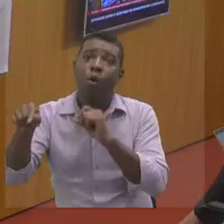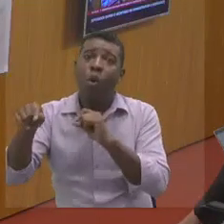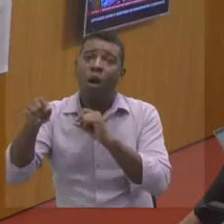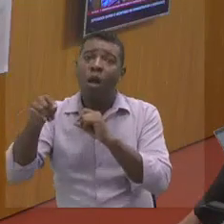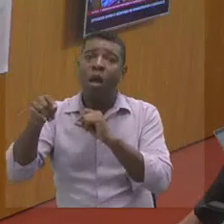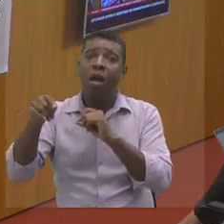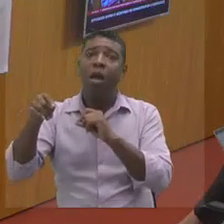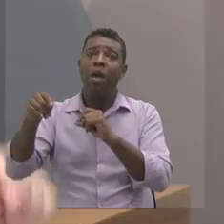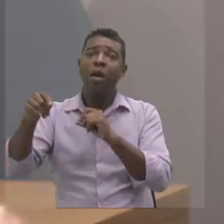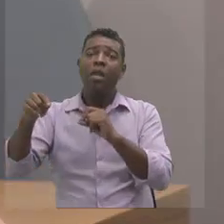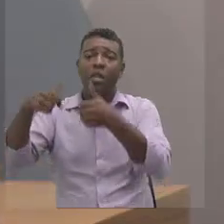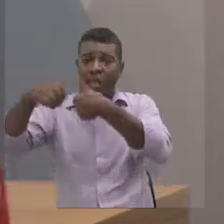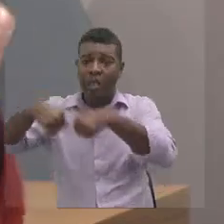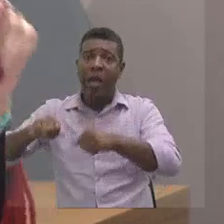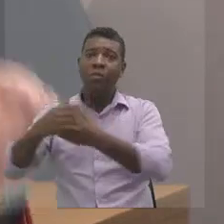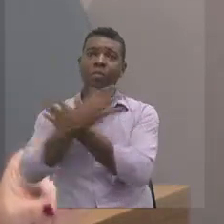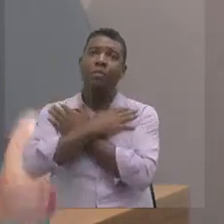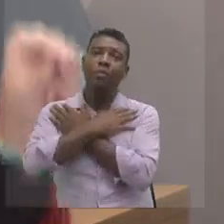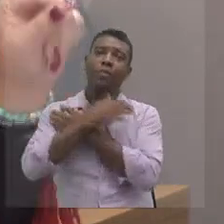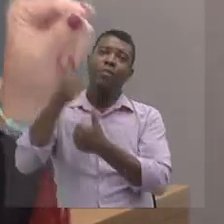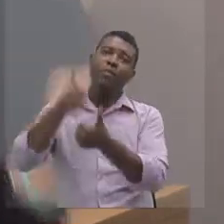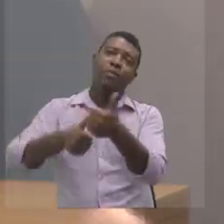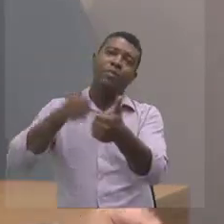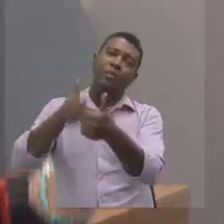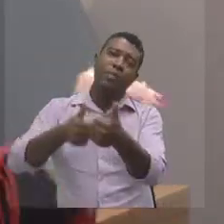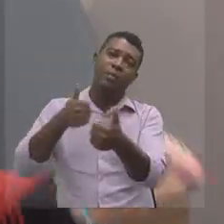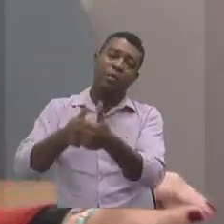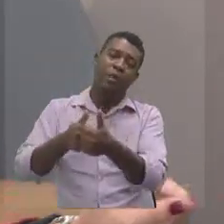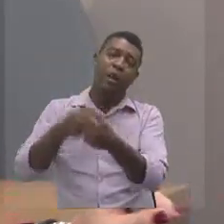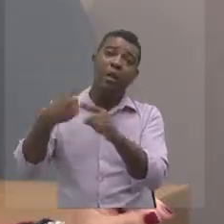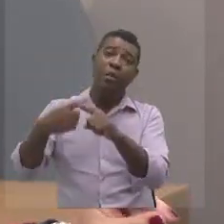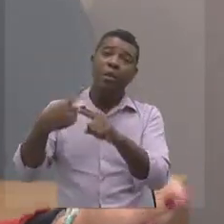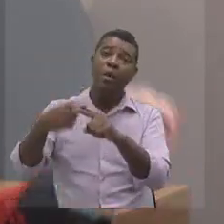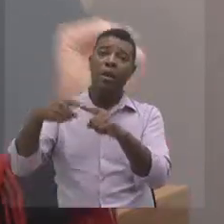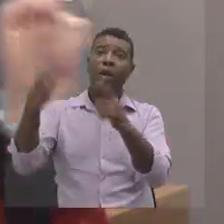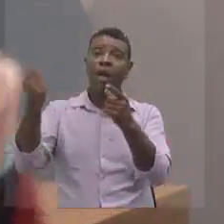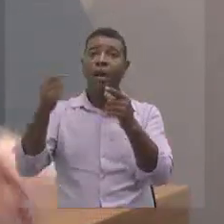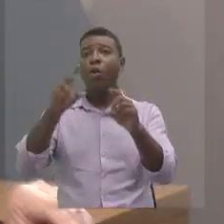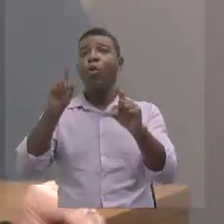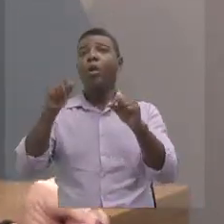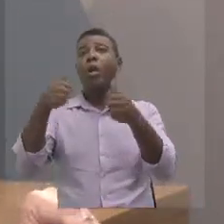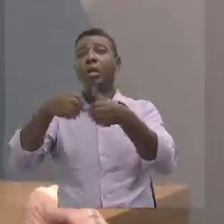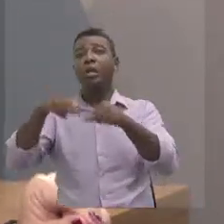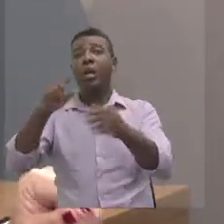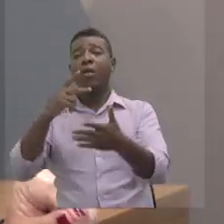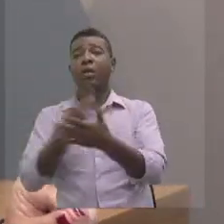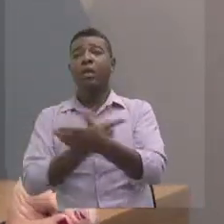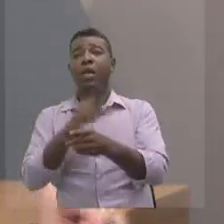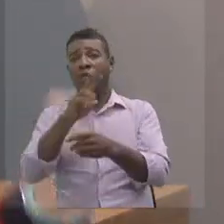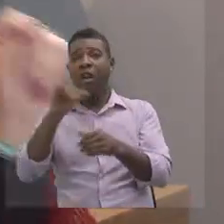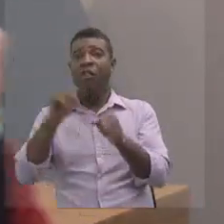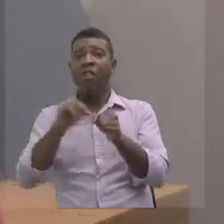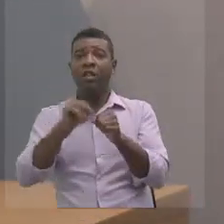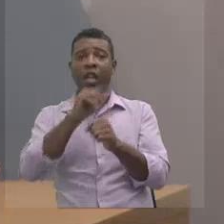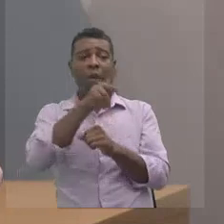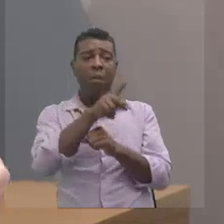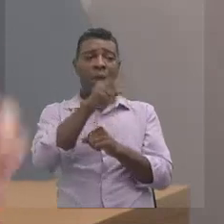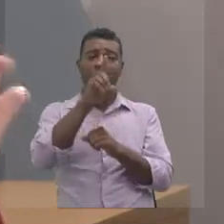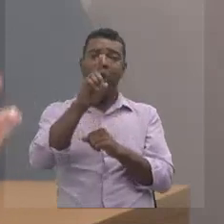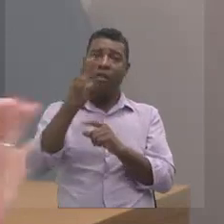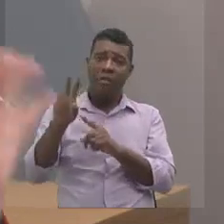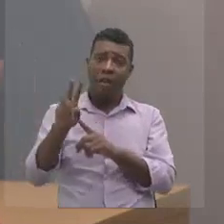porque o esquema que está em curso de quem ganhou a licitação é fazer um PDV é fazer um processo